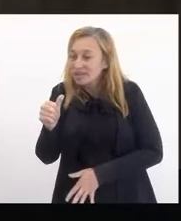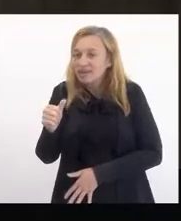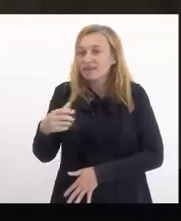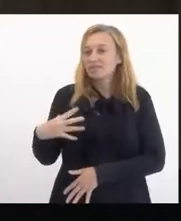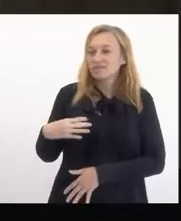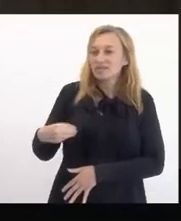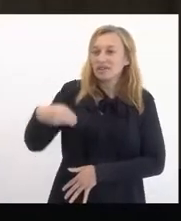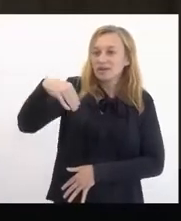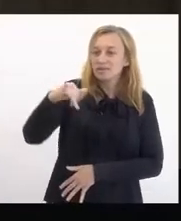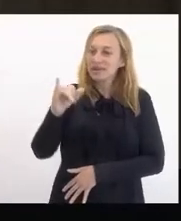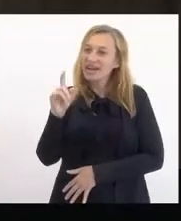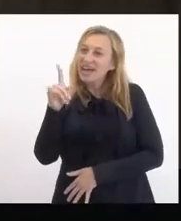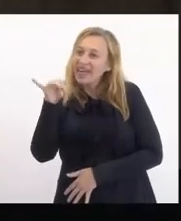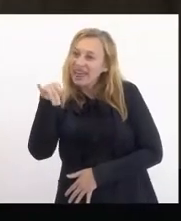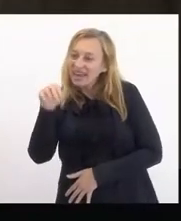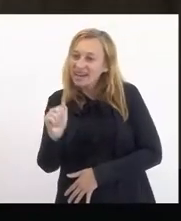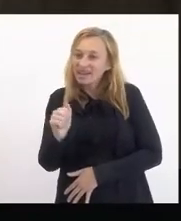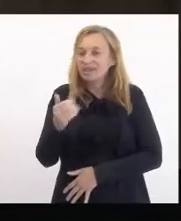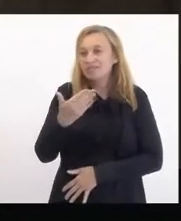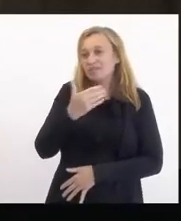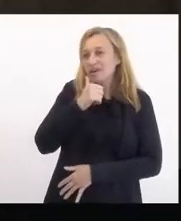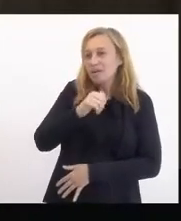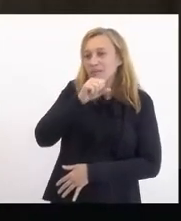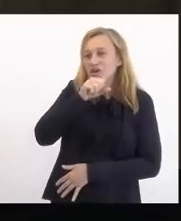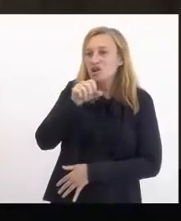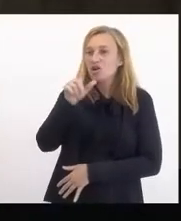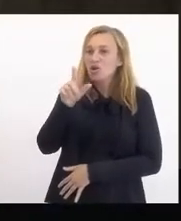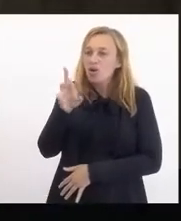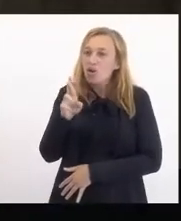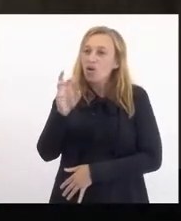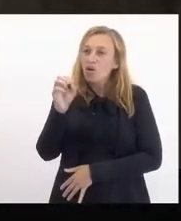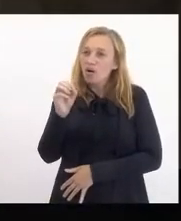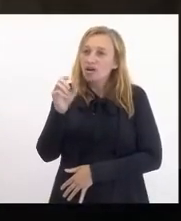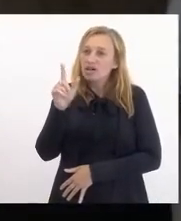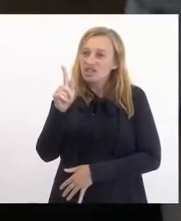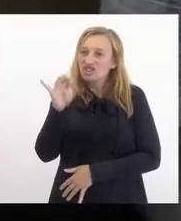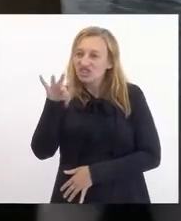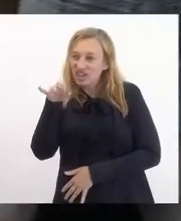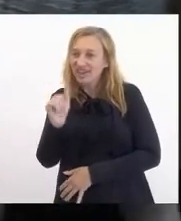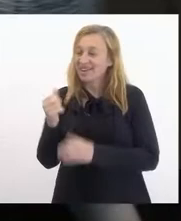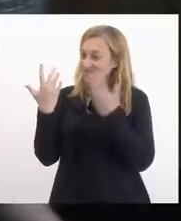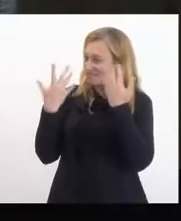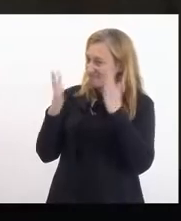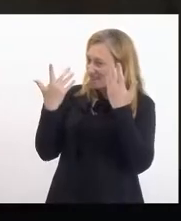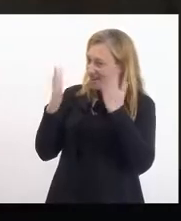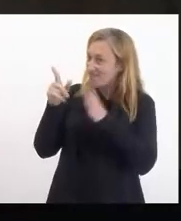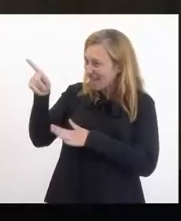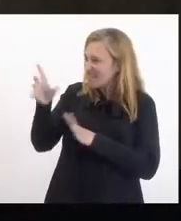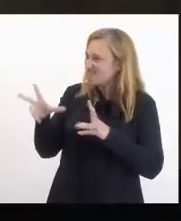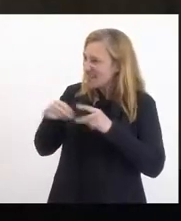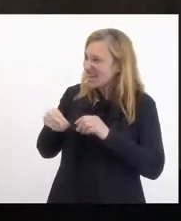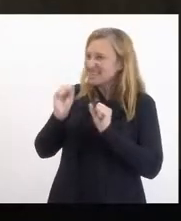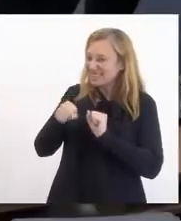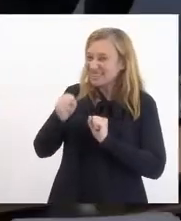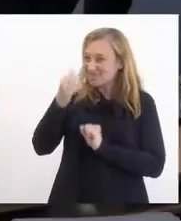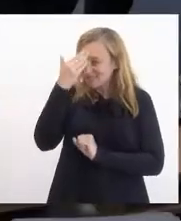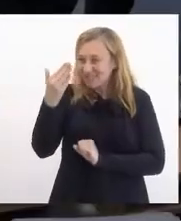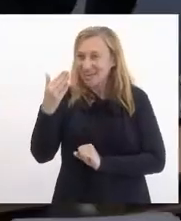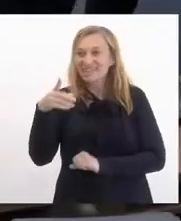filha Micaela e minha mãe Rogéria. E palmas que elas merecem mesmo, obrigado,